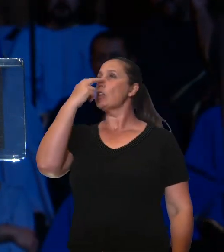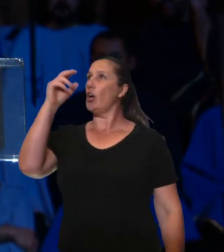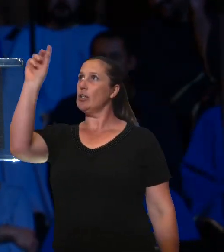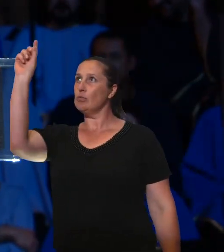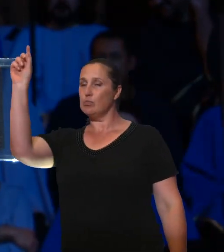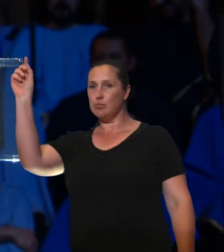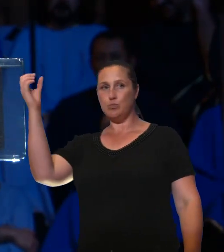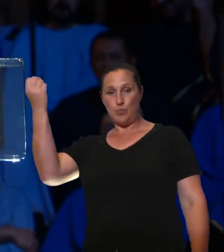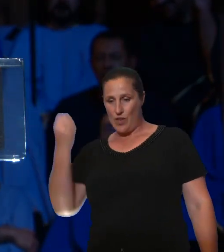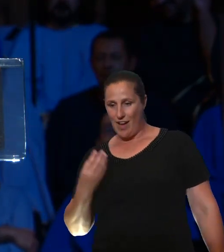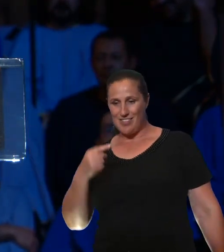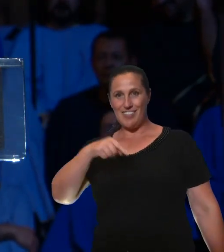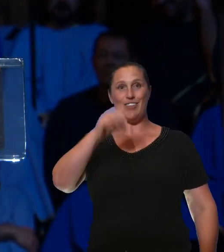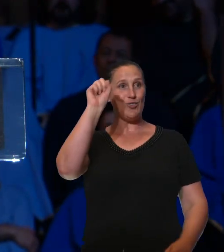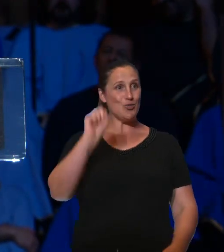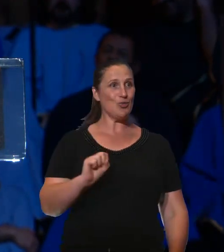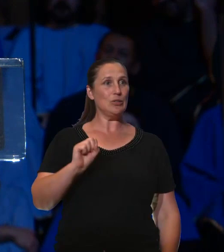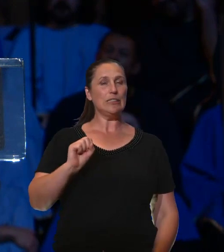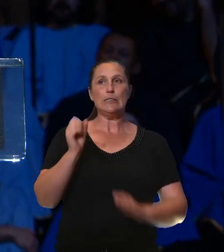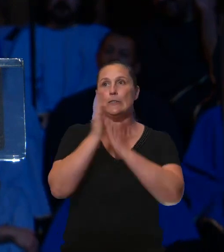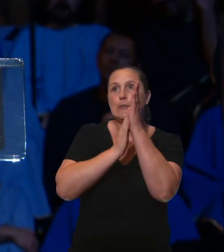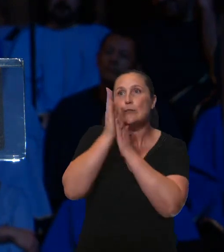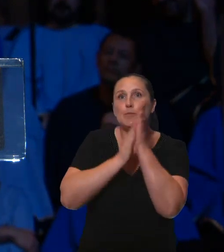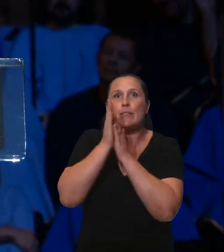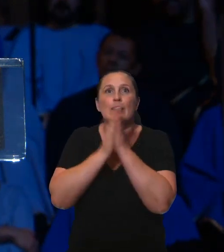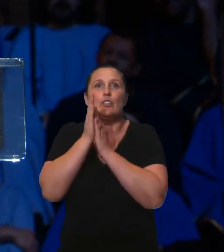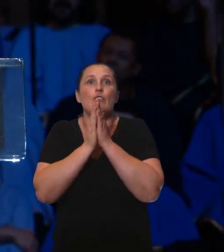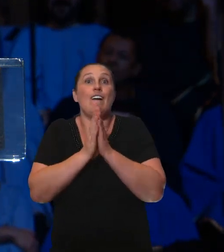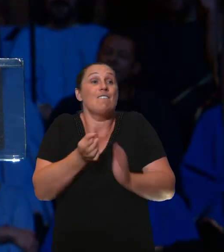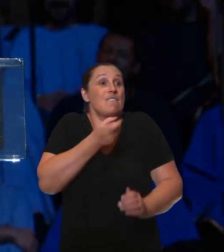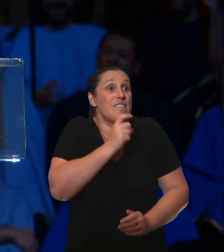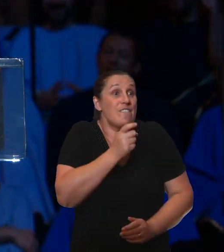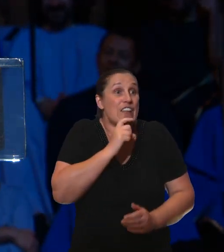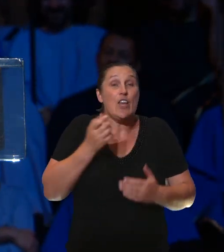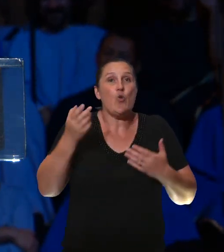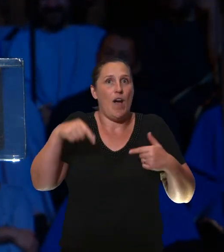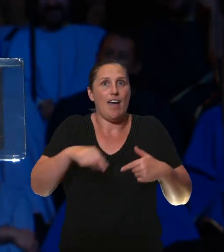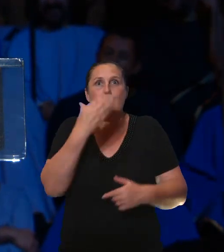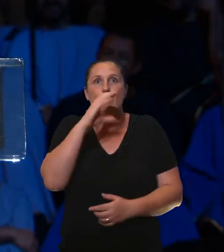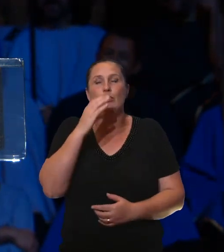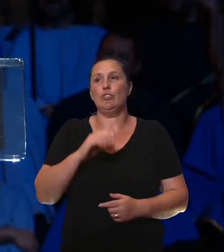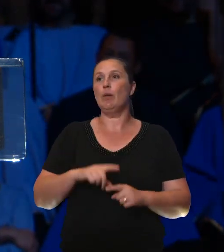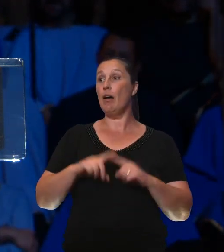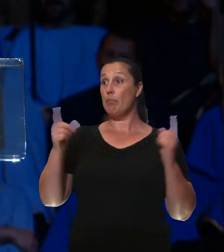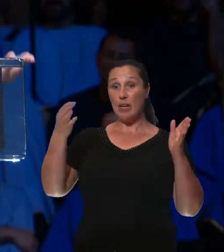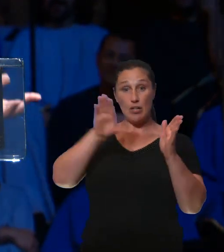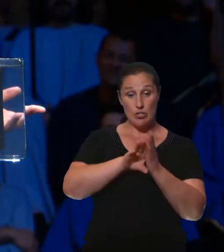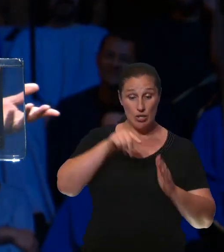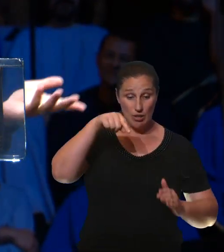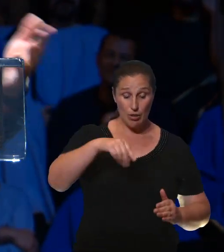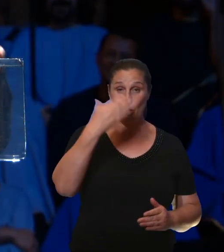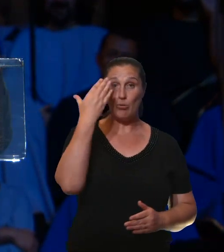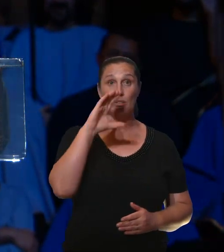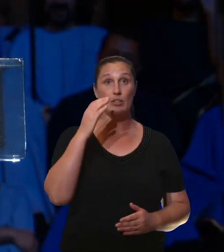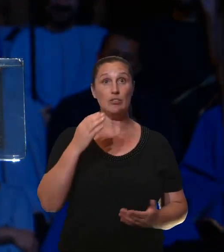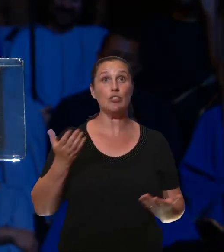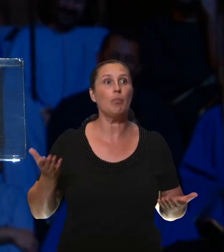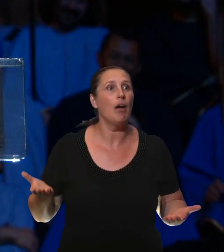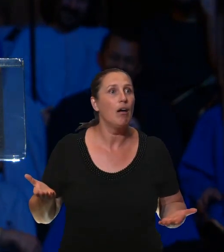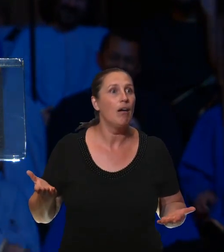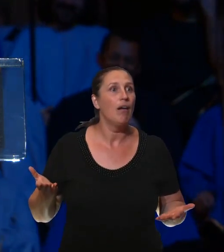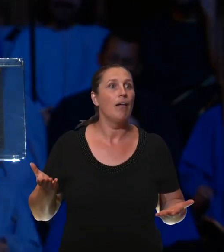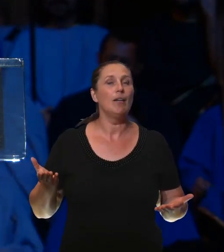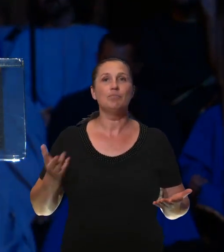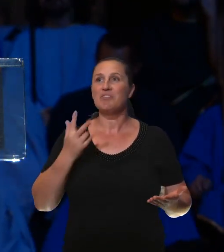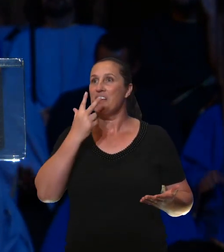na expectativa de pegar um friozinho. E aí, esses dias eu estou achando, será que eu embarquei